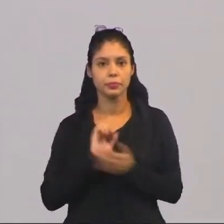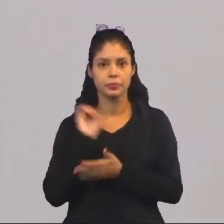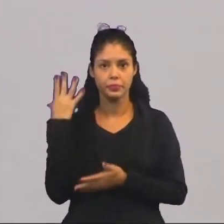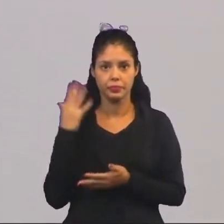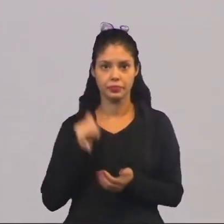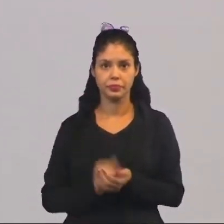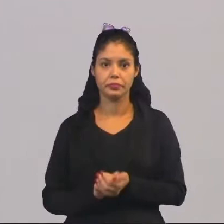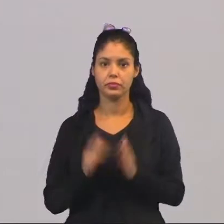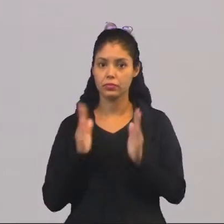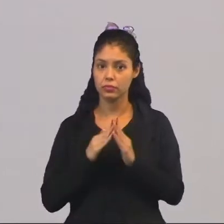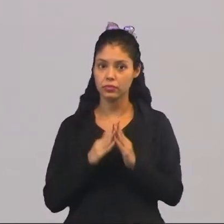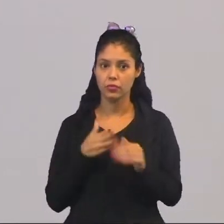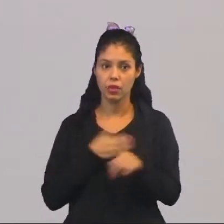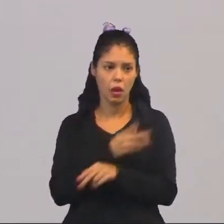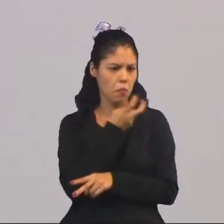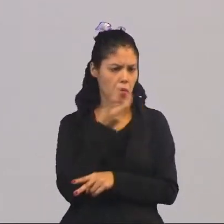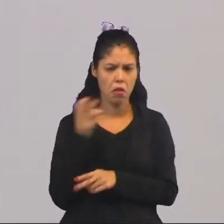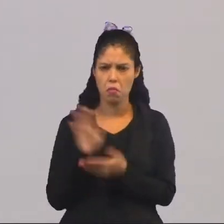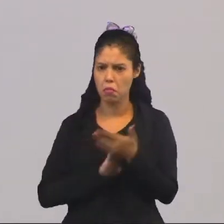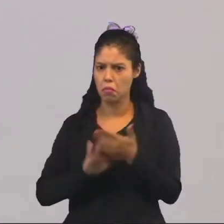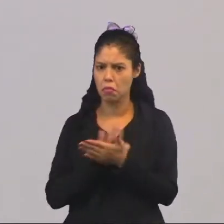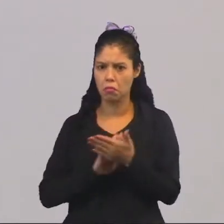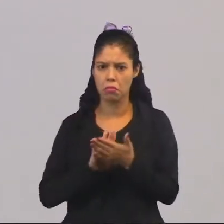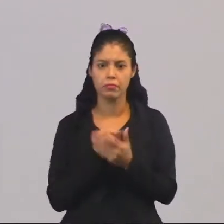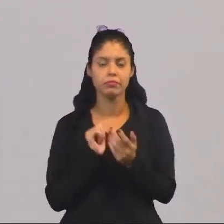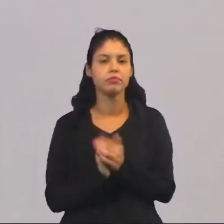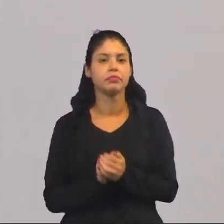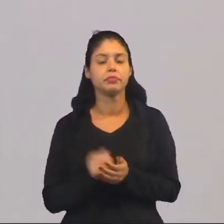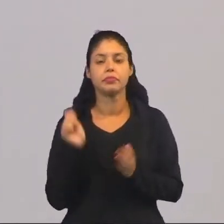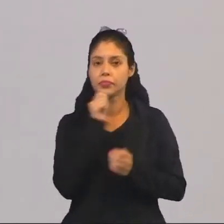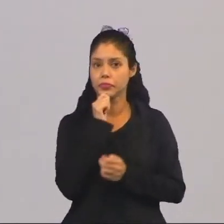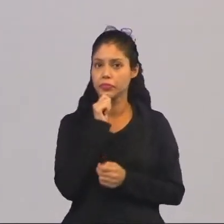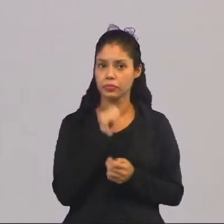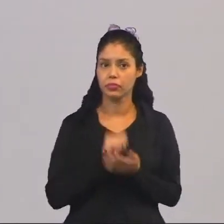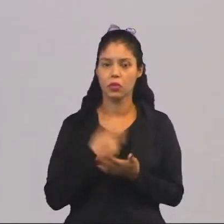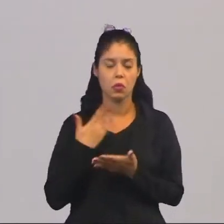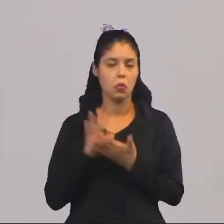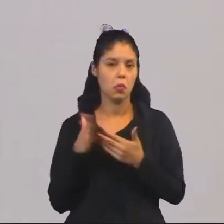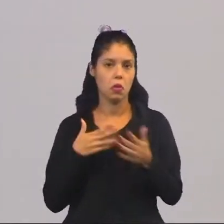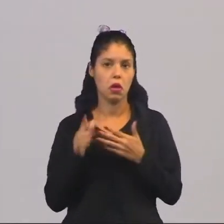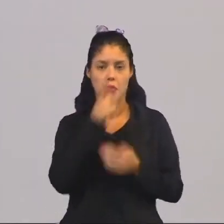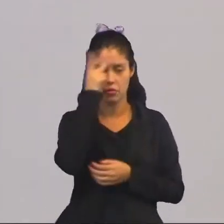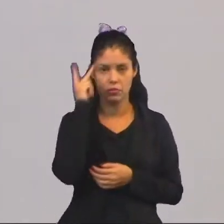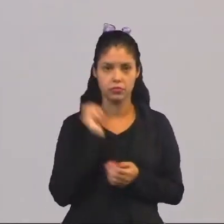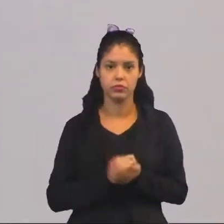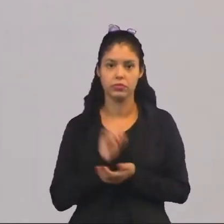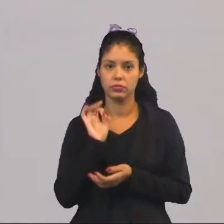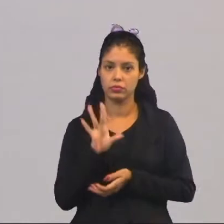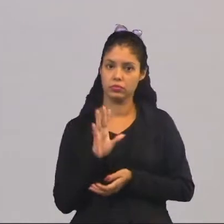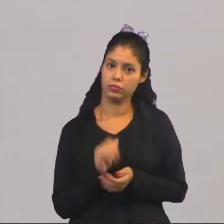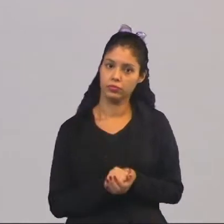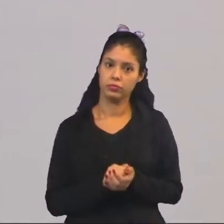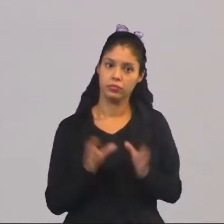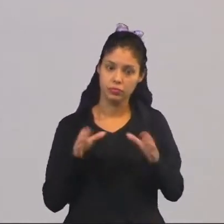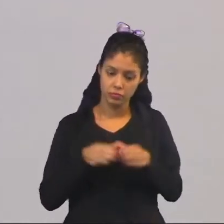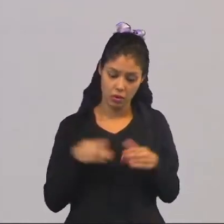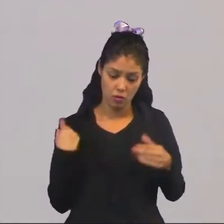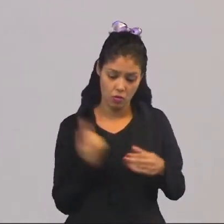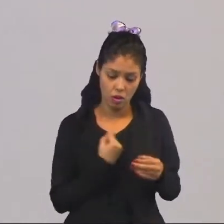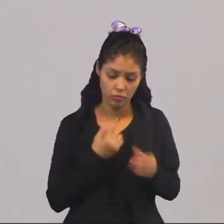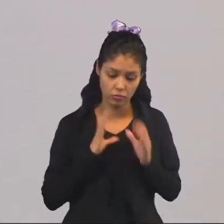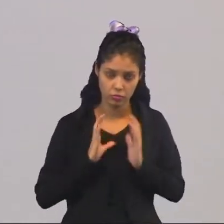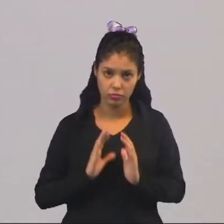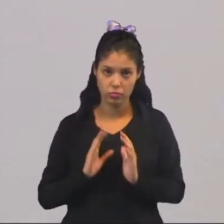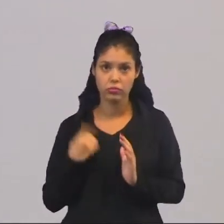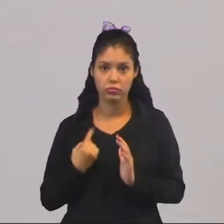dentro da casa às vezes passam despercebidos ou alheio porque a pessoa está ocupada somente com aquele seu mundo. Então isso